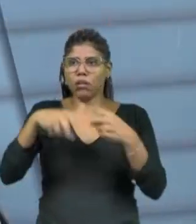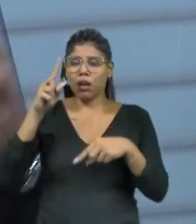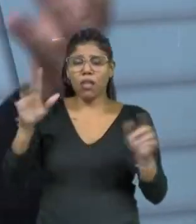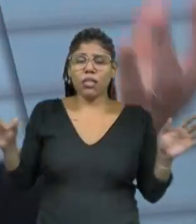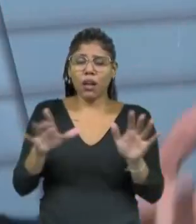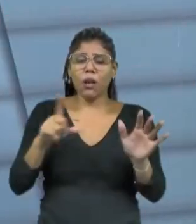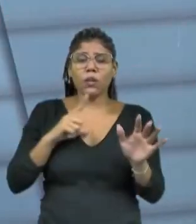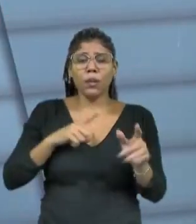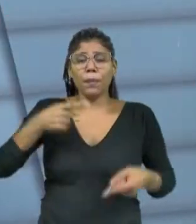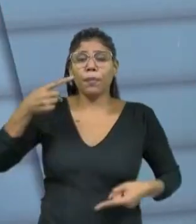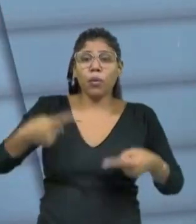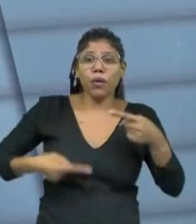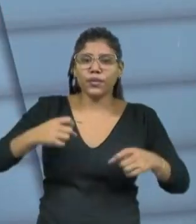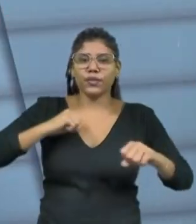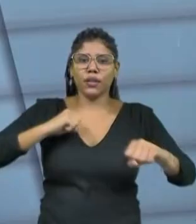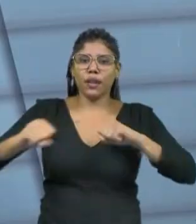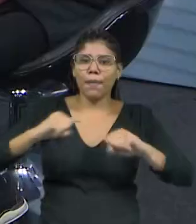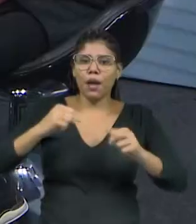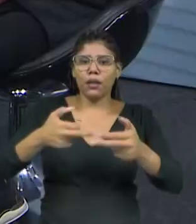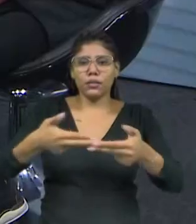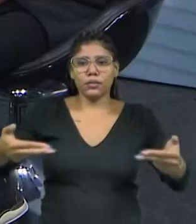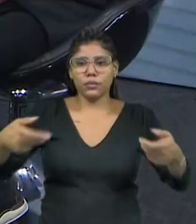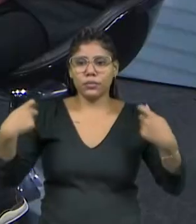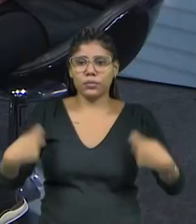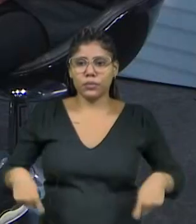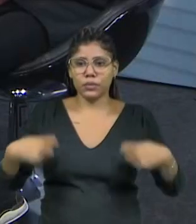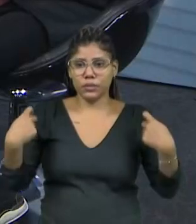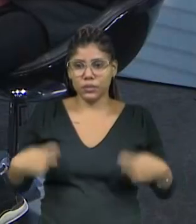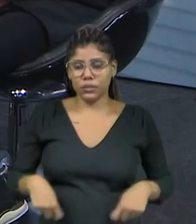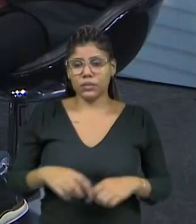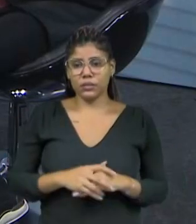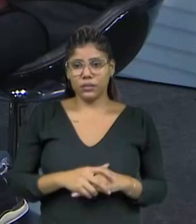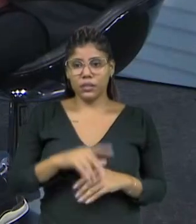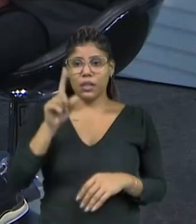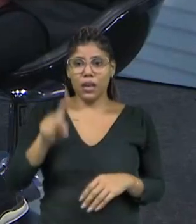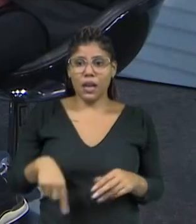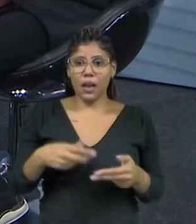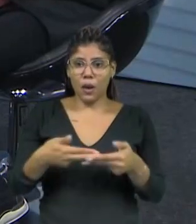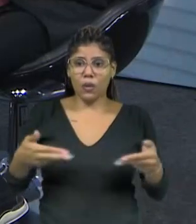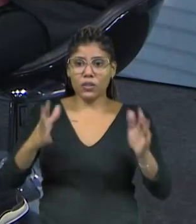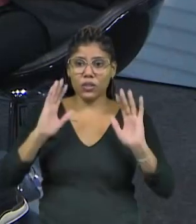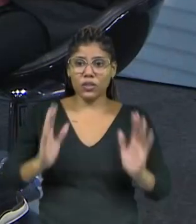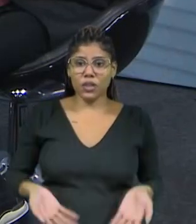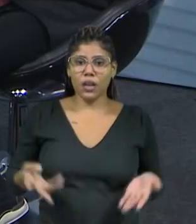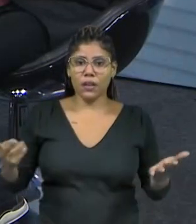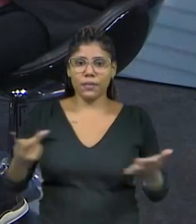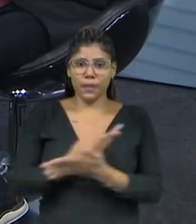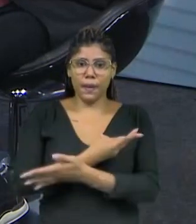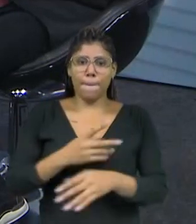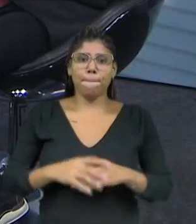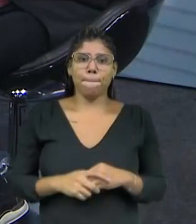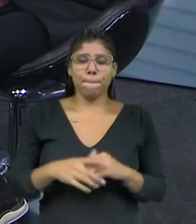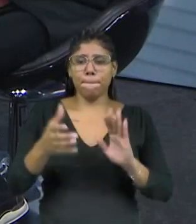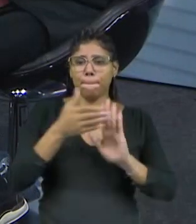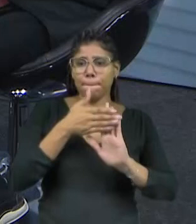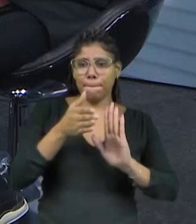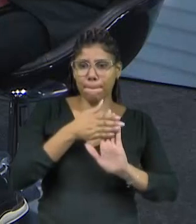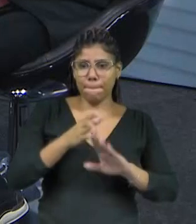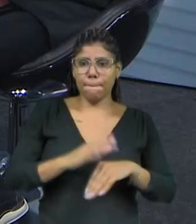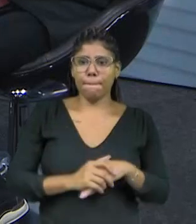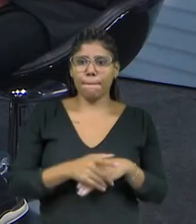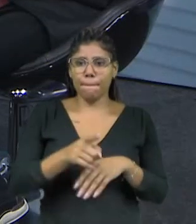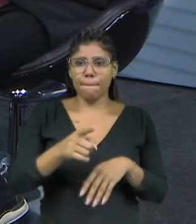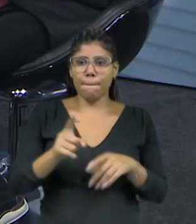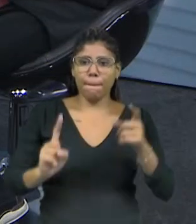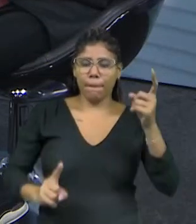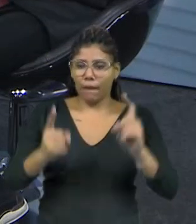processo político. Muita coisa para avançar e para melhorar, e são coisas que já estão acontecendo. Propostas também. Eu citei esse caso do